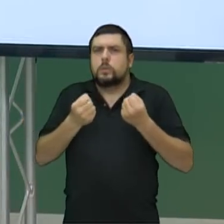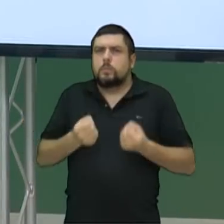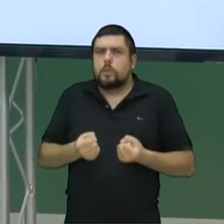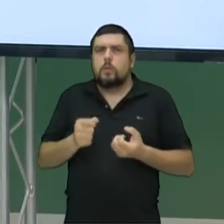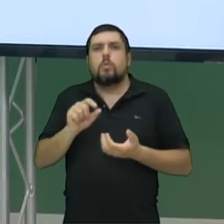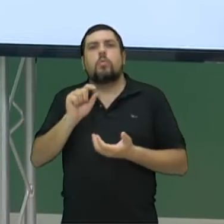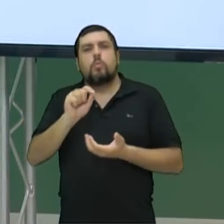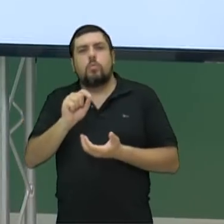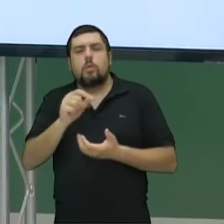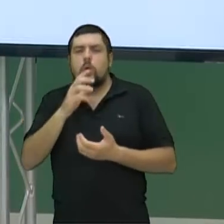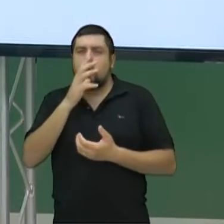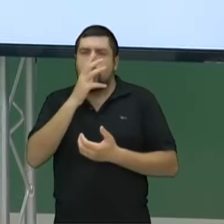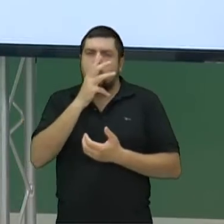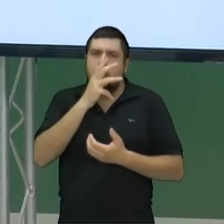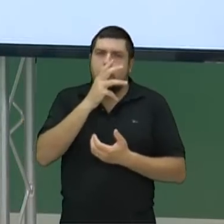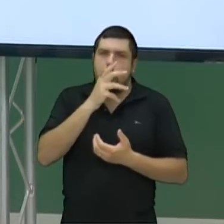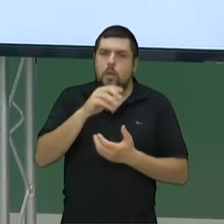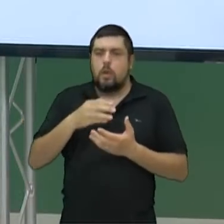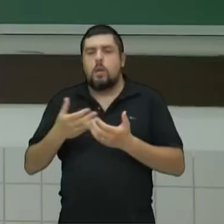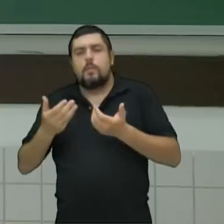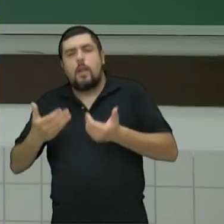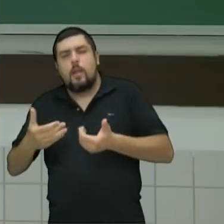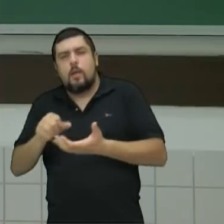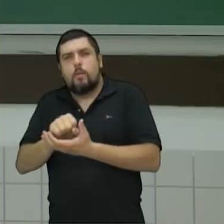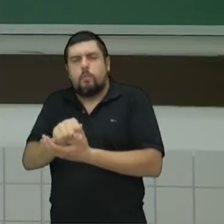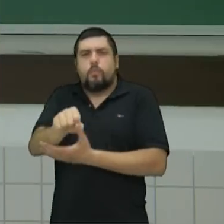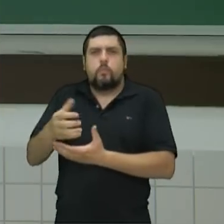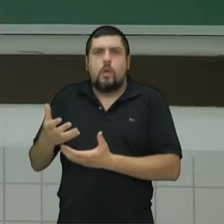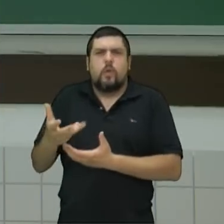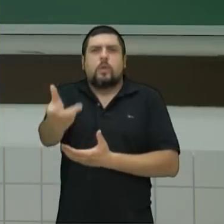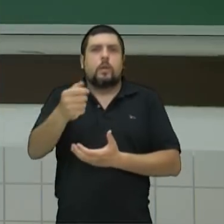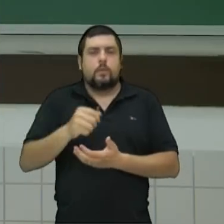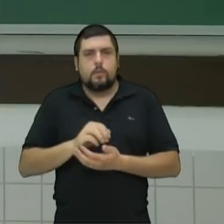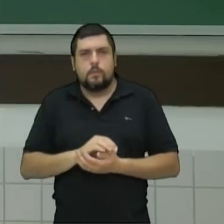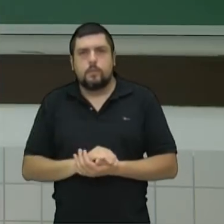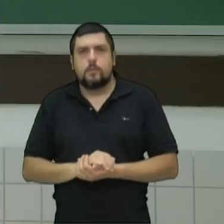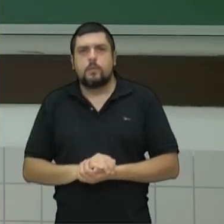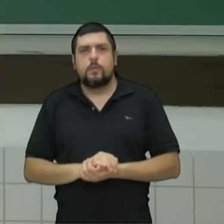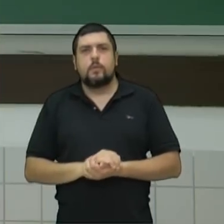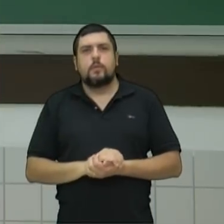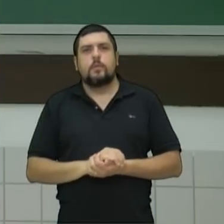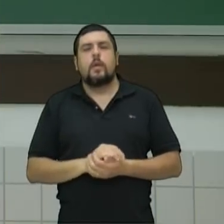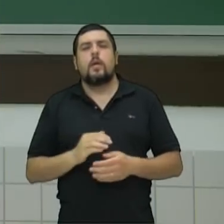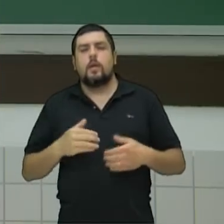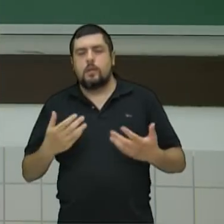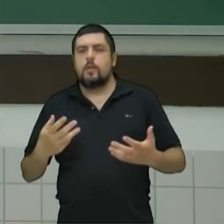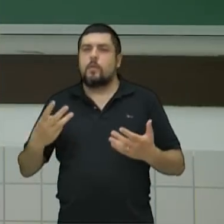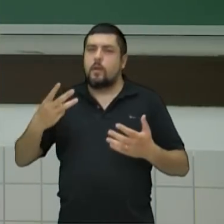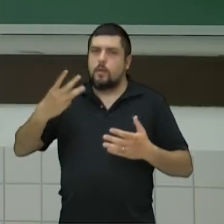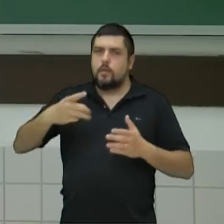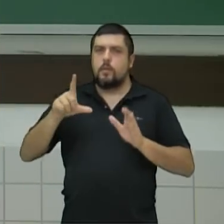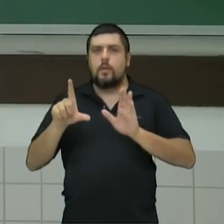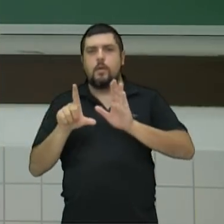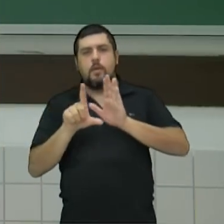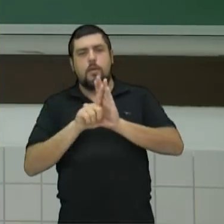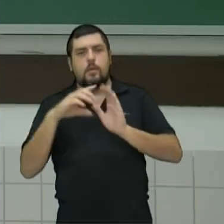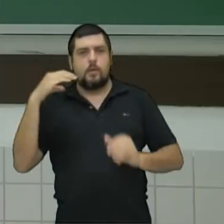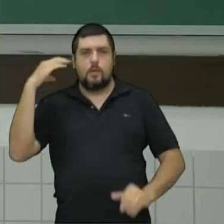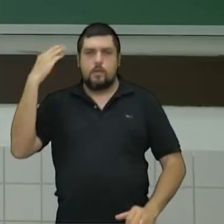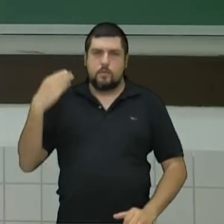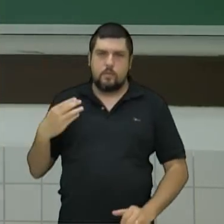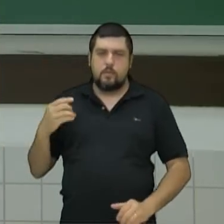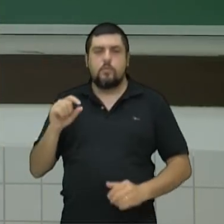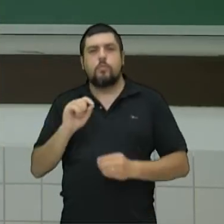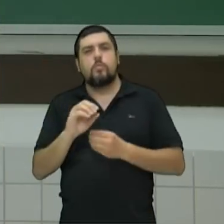obedecer a segunda lei de Newton nesse caso. Beleza? Então nós temos aqui a atuação da terceira lei de Newton aqui nesse caso. Ação